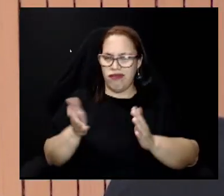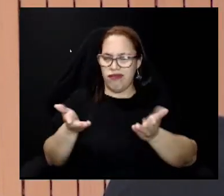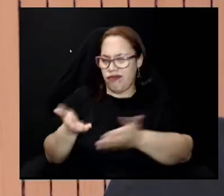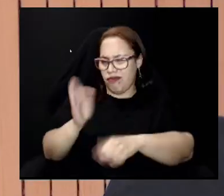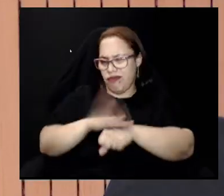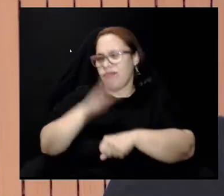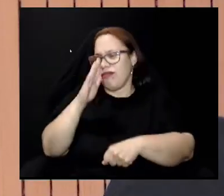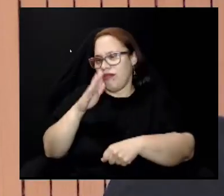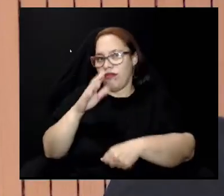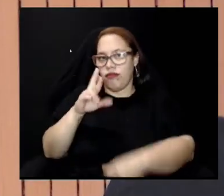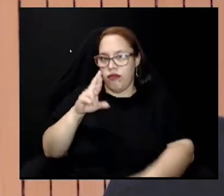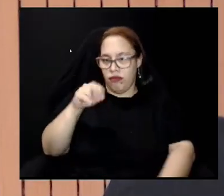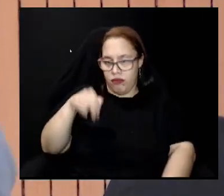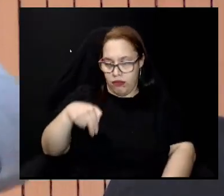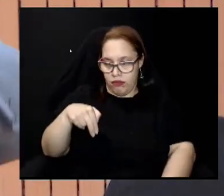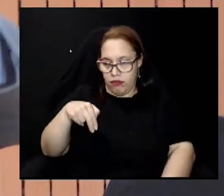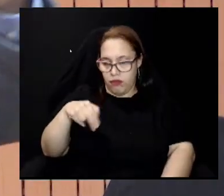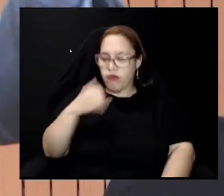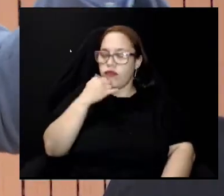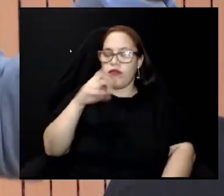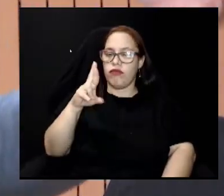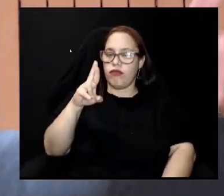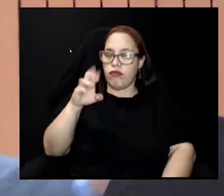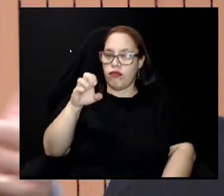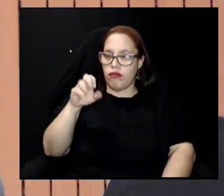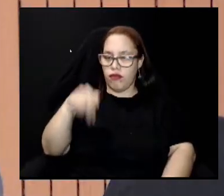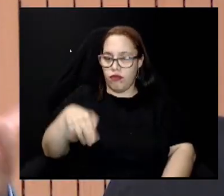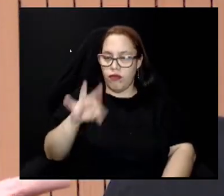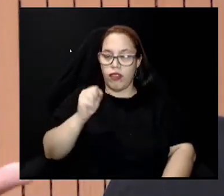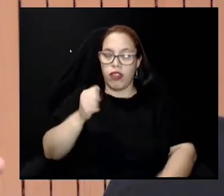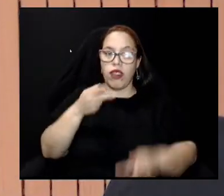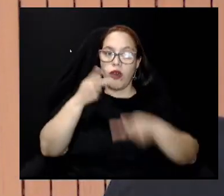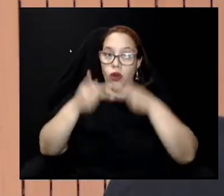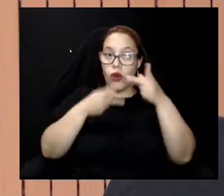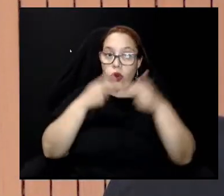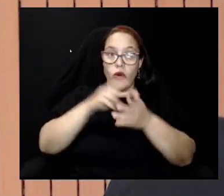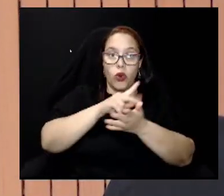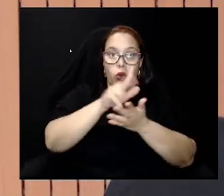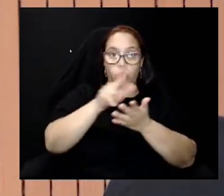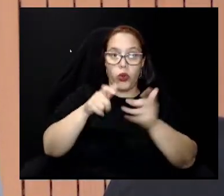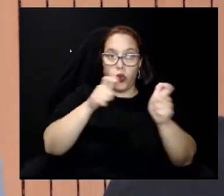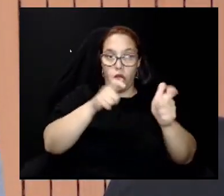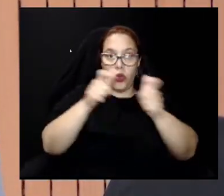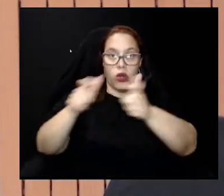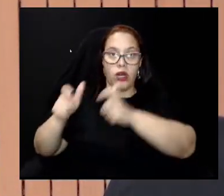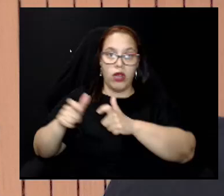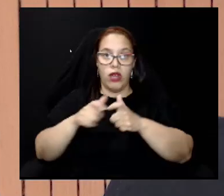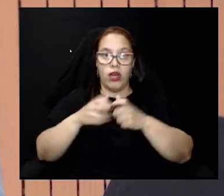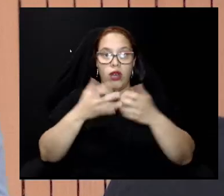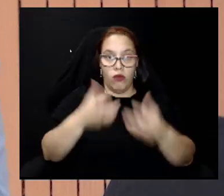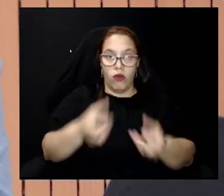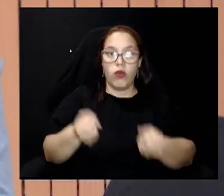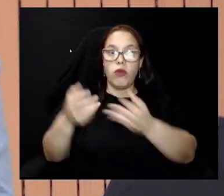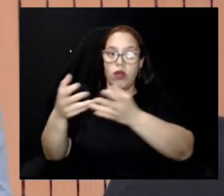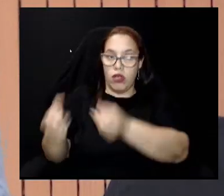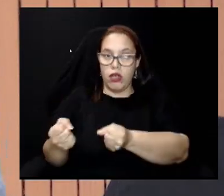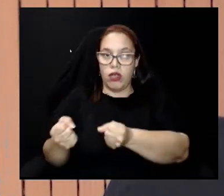Renata, né, nos coloca para falar nos diversos ambientes, e a gente é muito bem recebido, né? E a gente fica